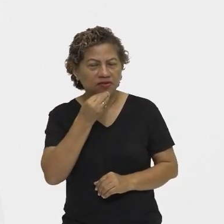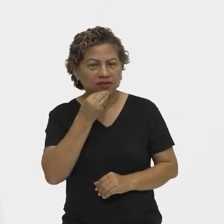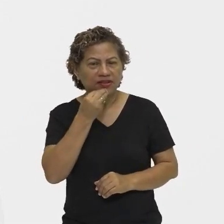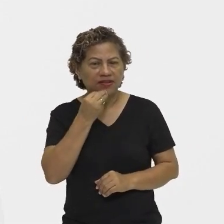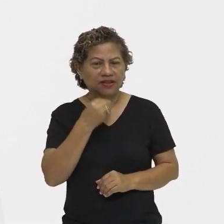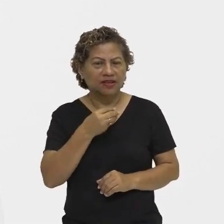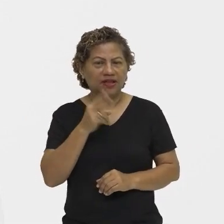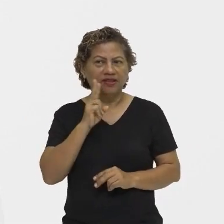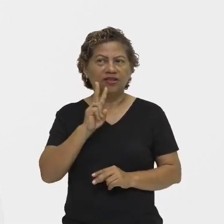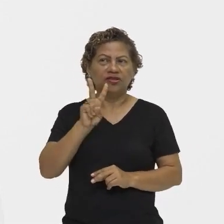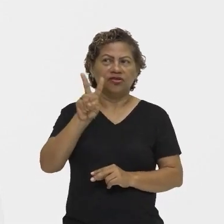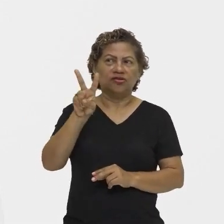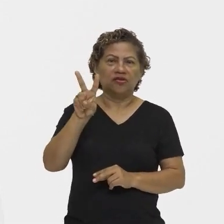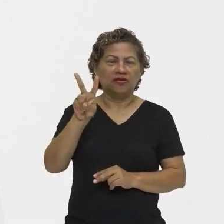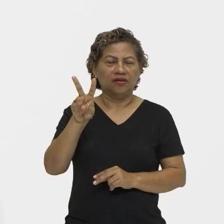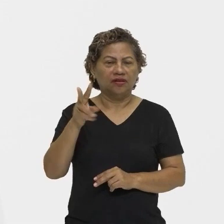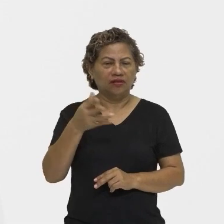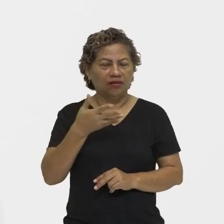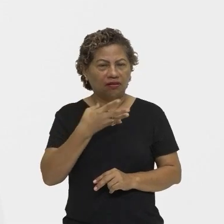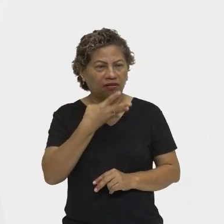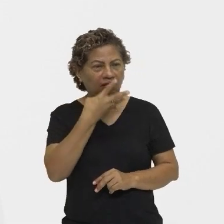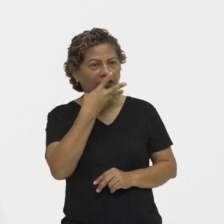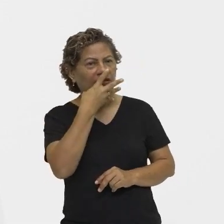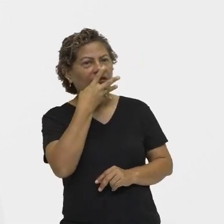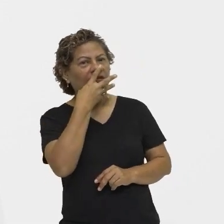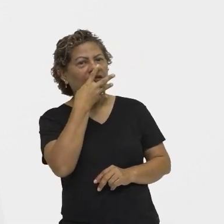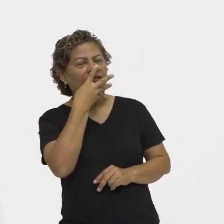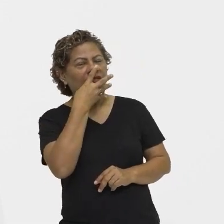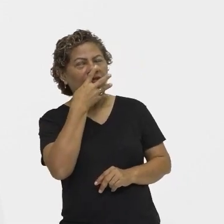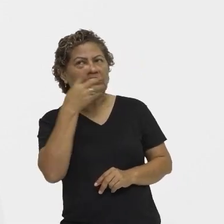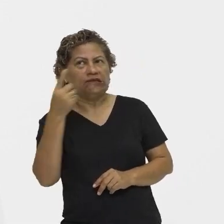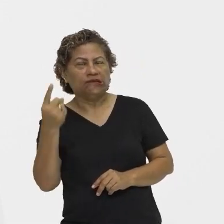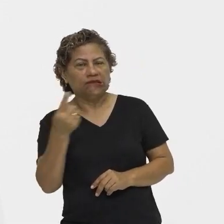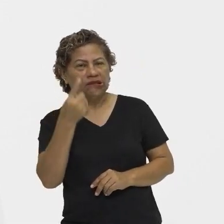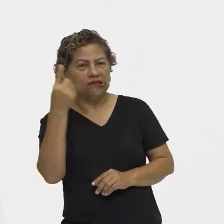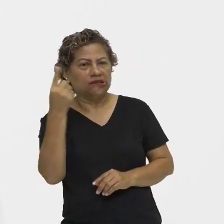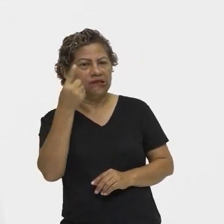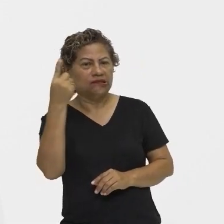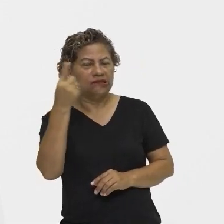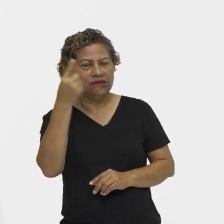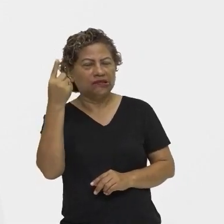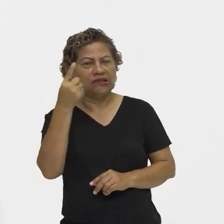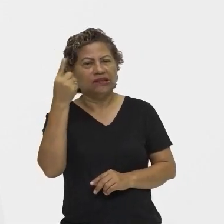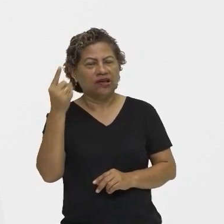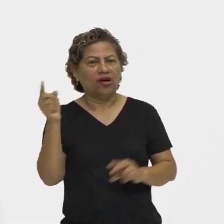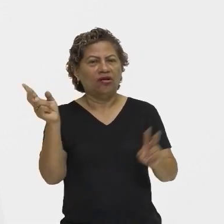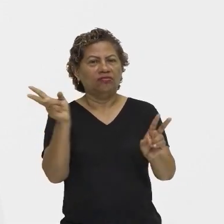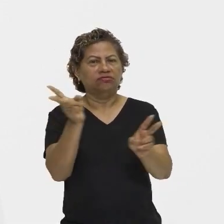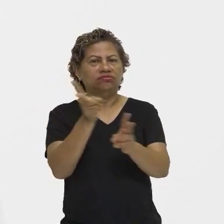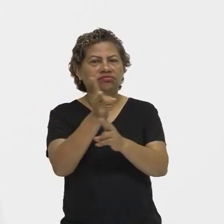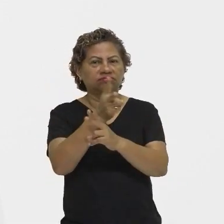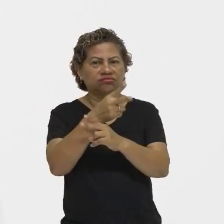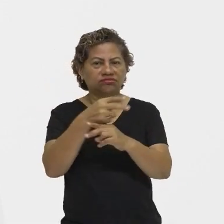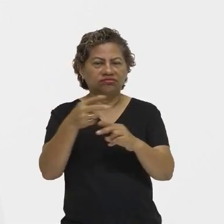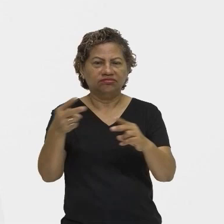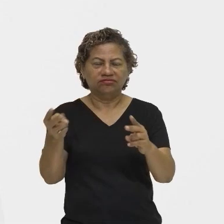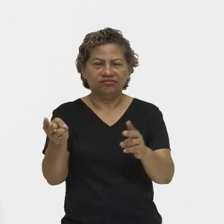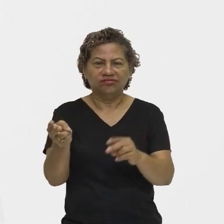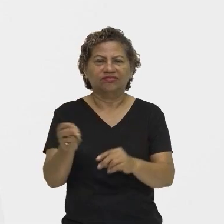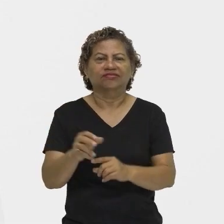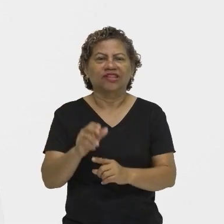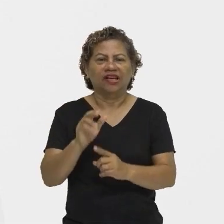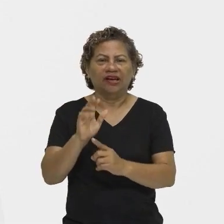perto de uma dessas máquinas aí, deve se admirar com o tamanho, né? É enorme esse catavento aí, que